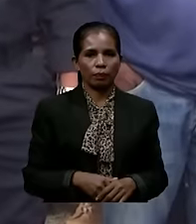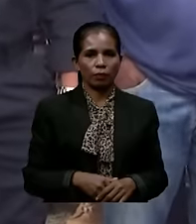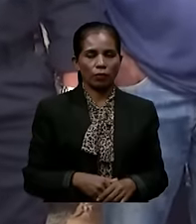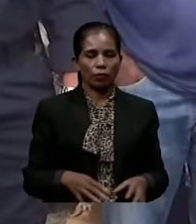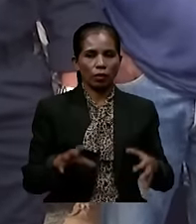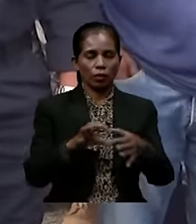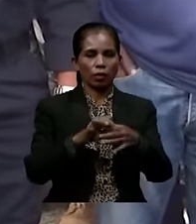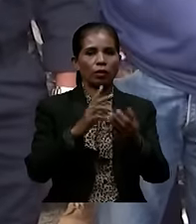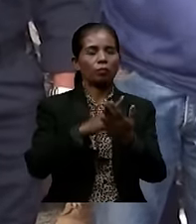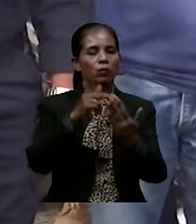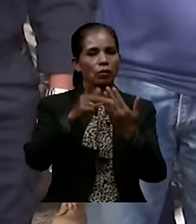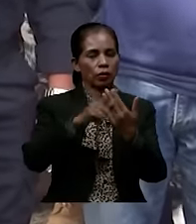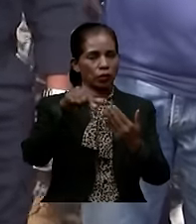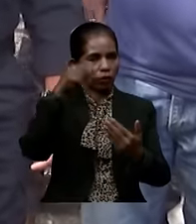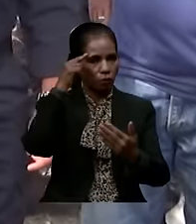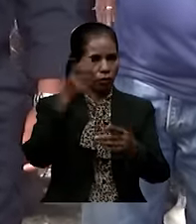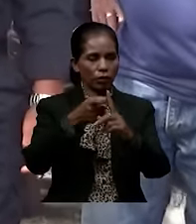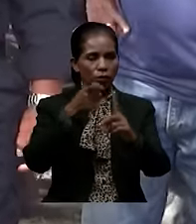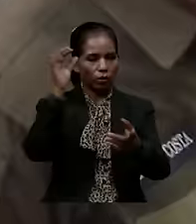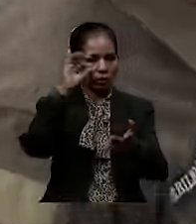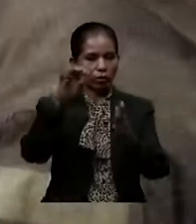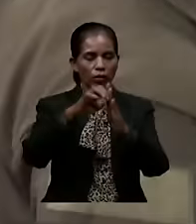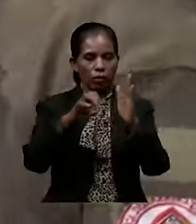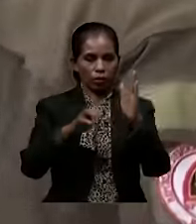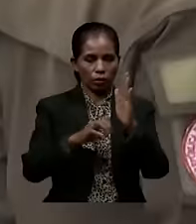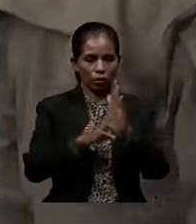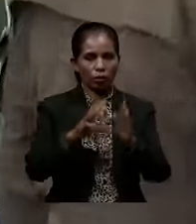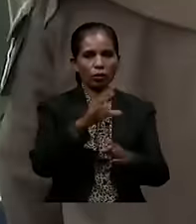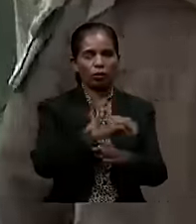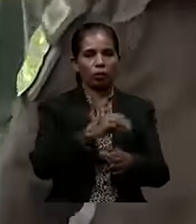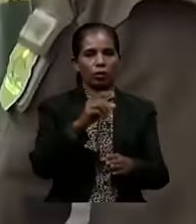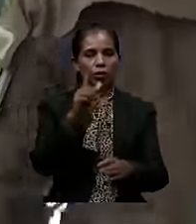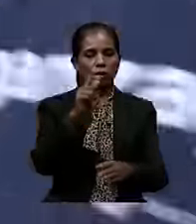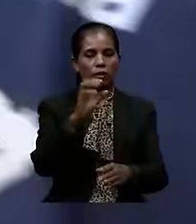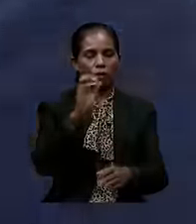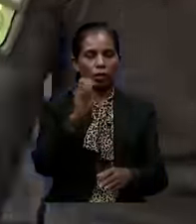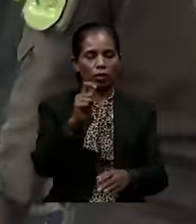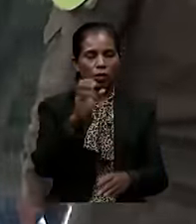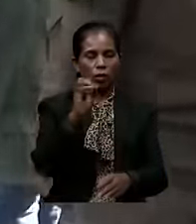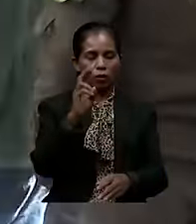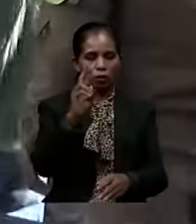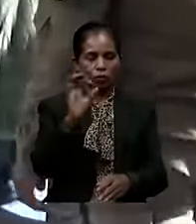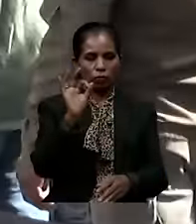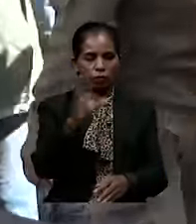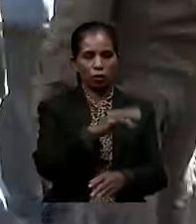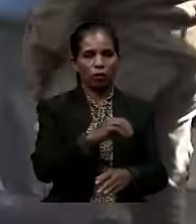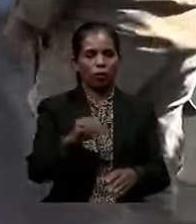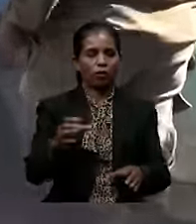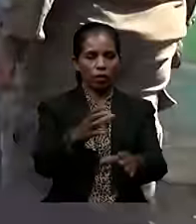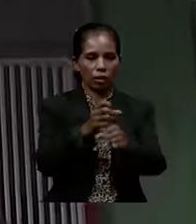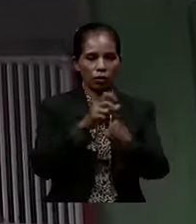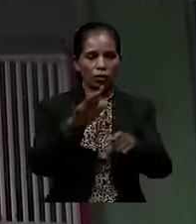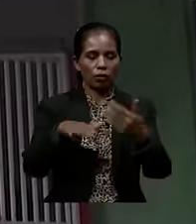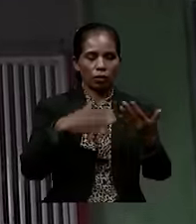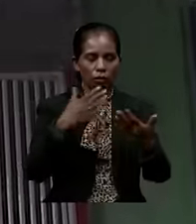Ligado ao programa Governo União e Rússia, Secretaria de Estado Assunto Toponimia na Organização Urbana, Nebedadão, Nehassai Comunidade,